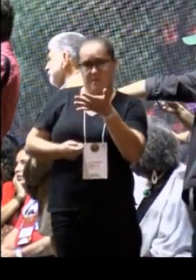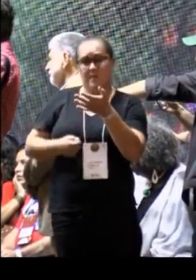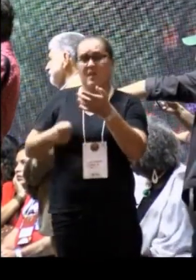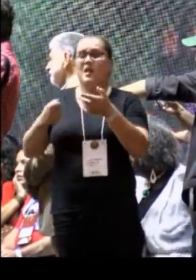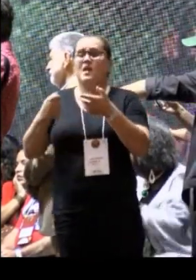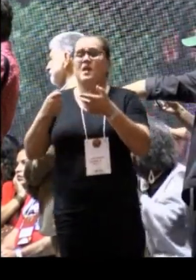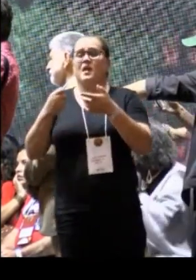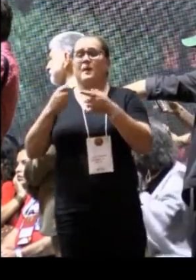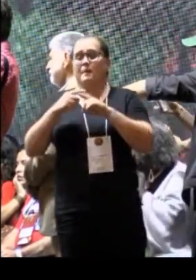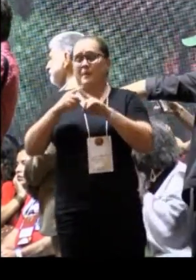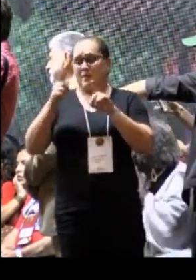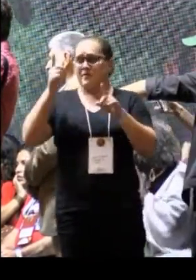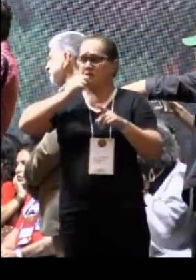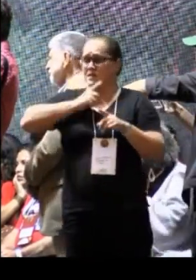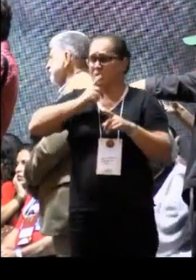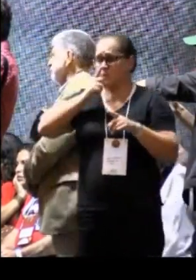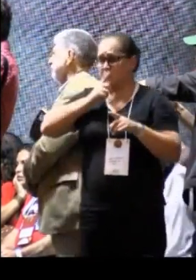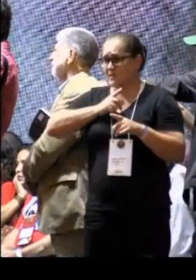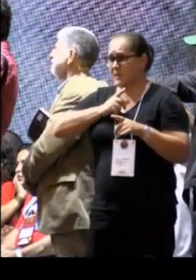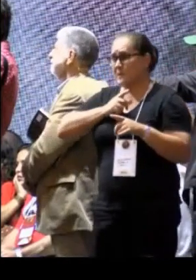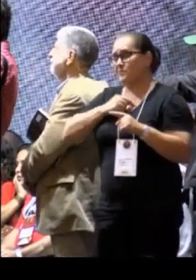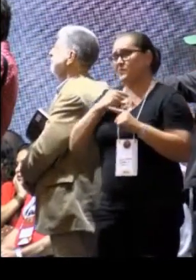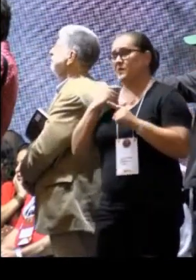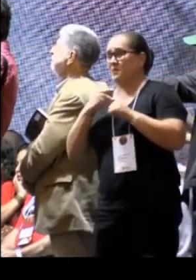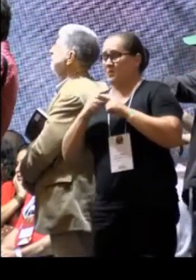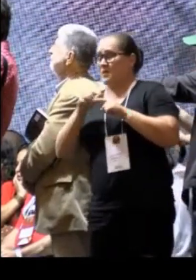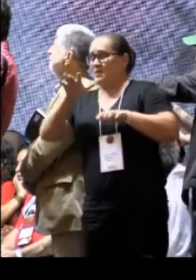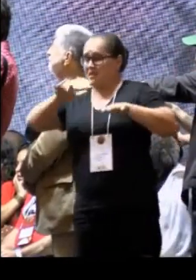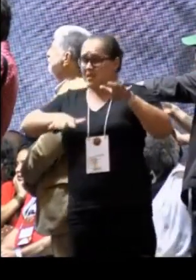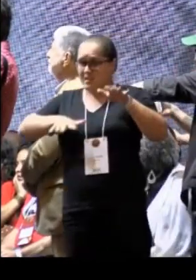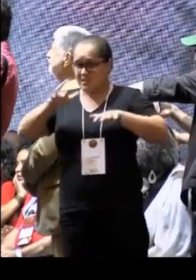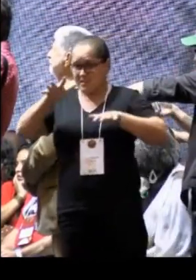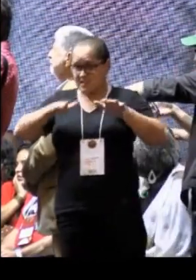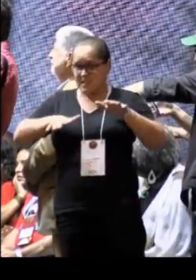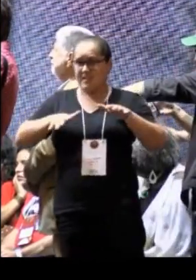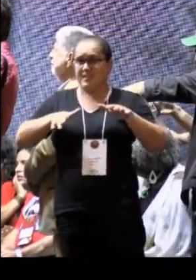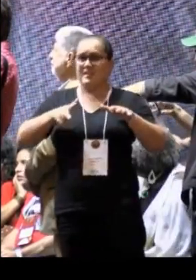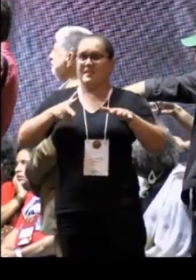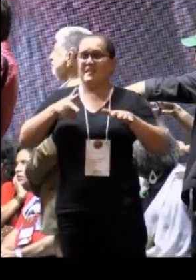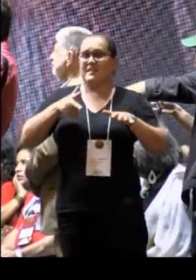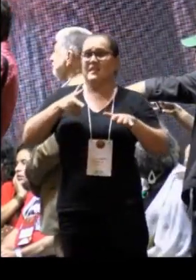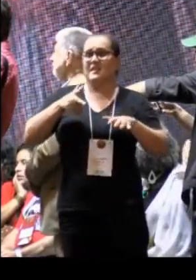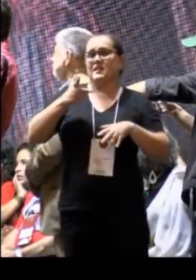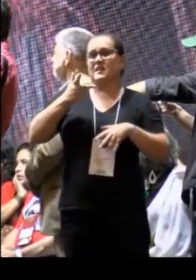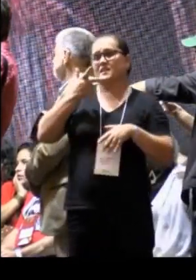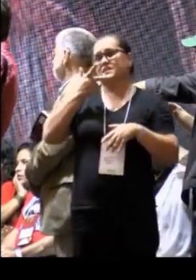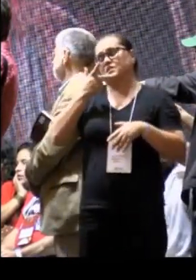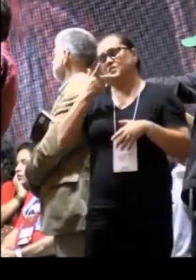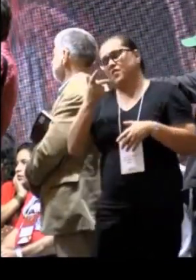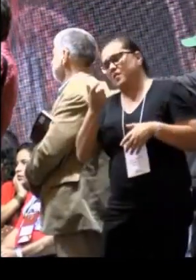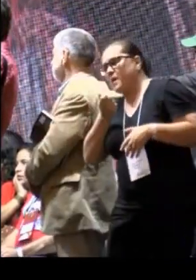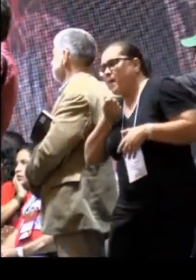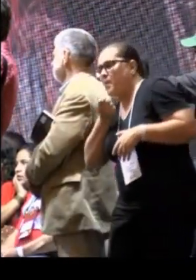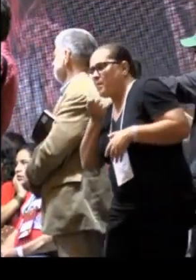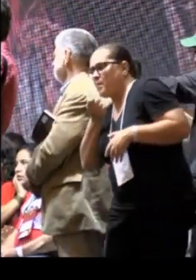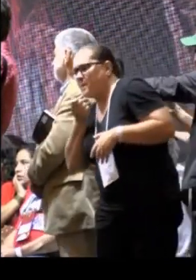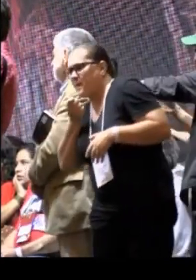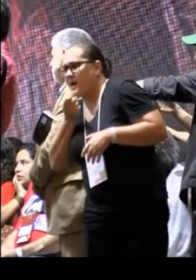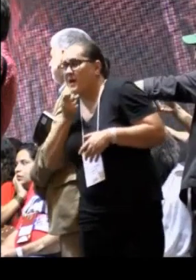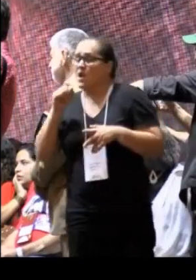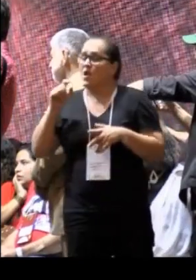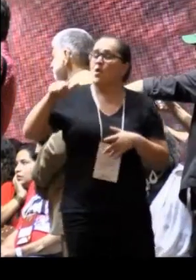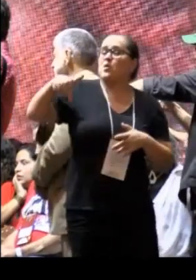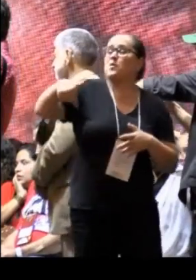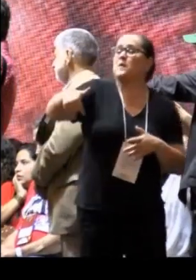consegue publicar isso em algum lugar, porque às vezes a gente fala de improviso, a fala não é gravada, a gente não sabe o que fazer depois